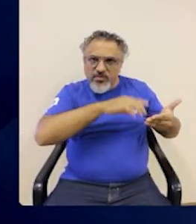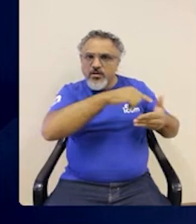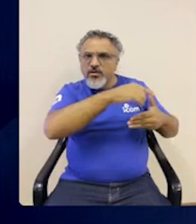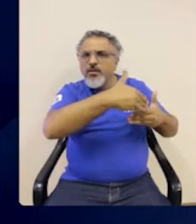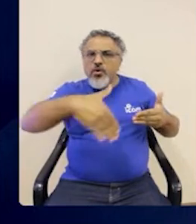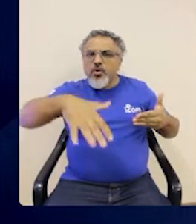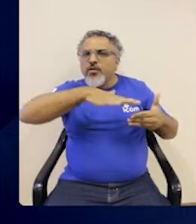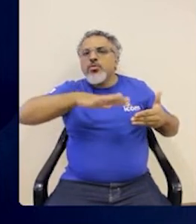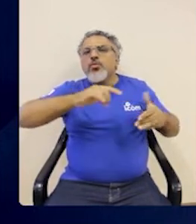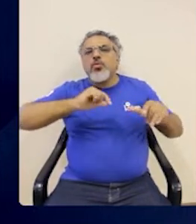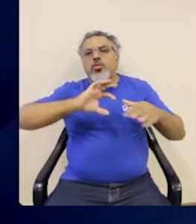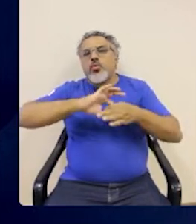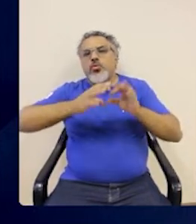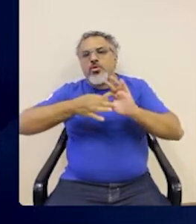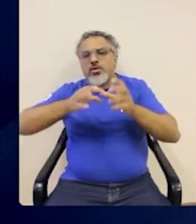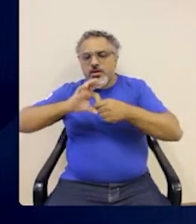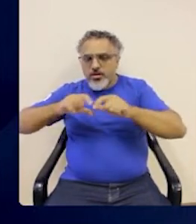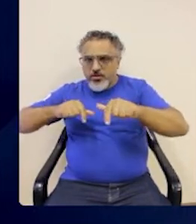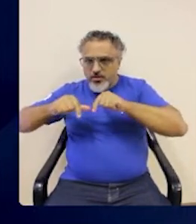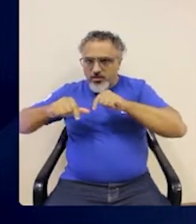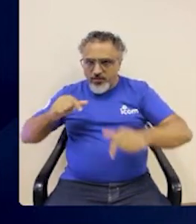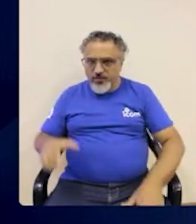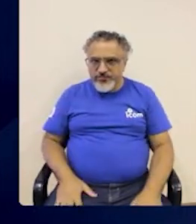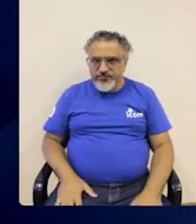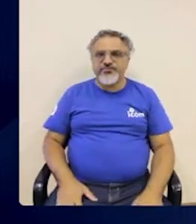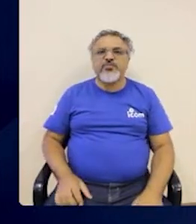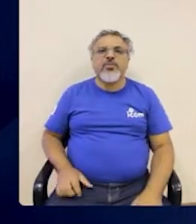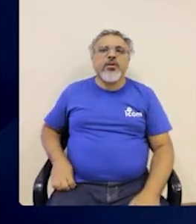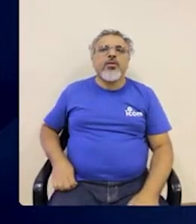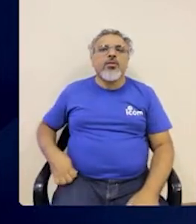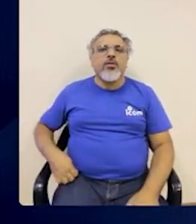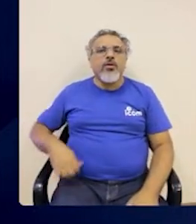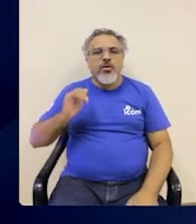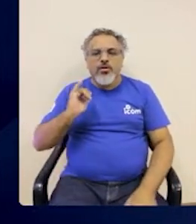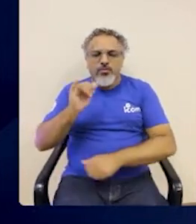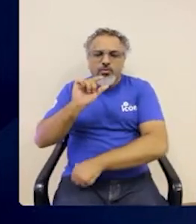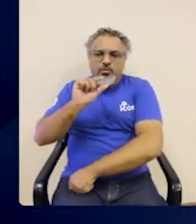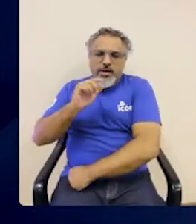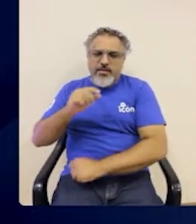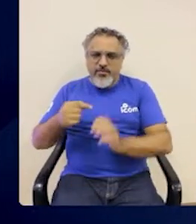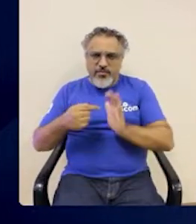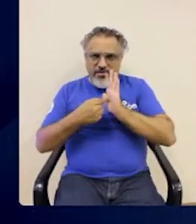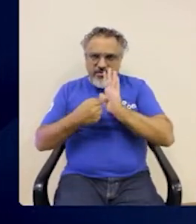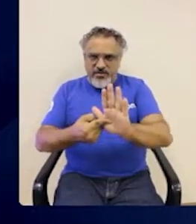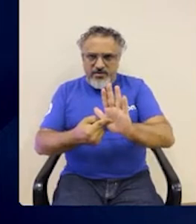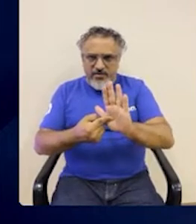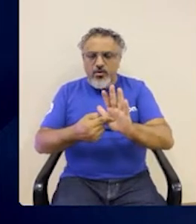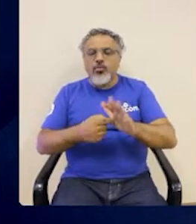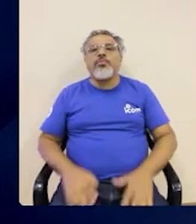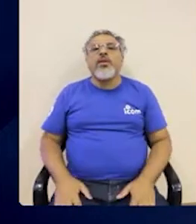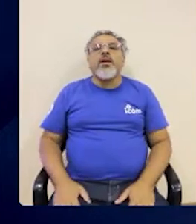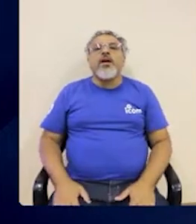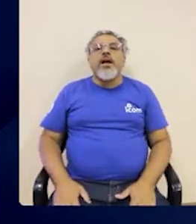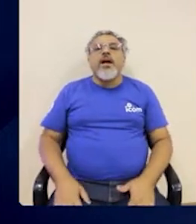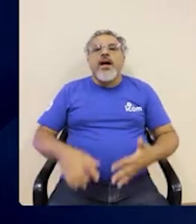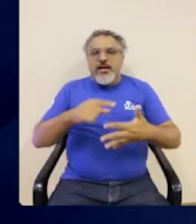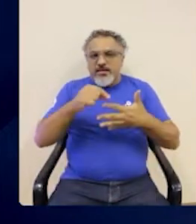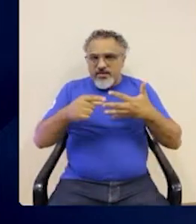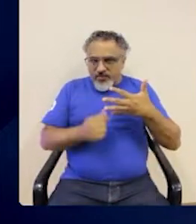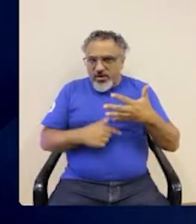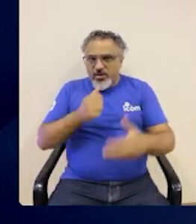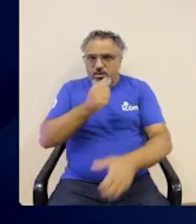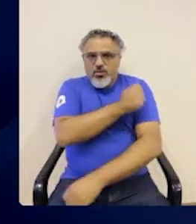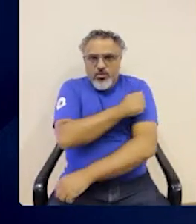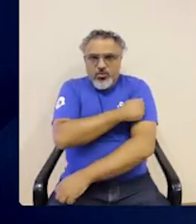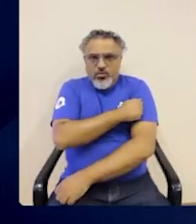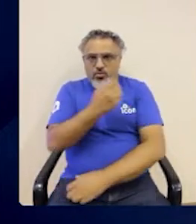né? Montando um pouco essa apresentação para poder trazer aqui as disciplinas que eu fico com os alunos do